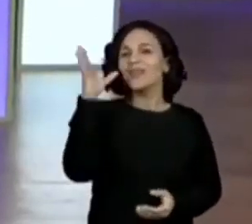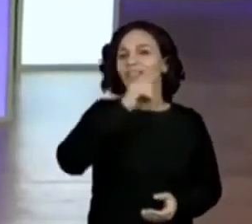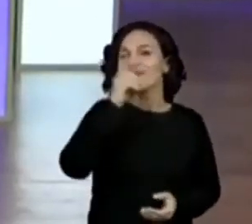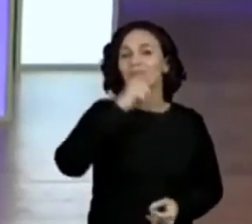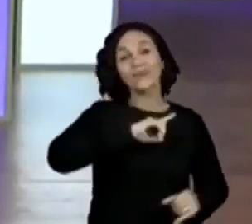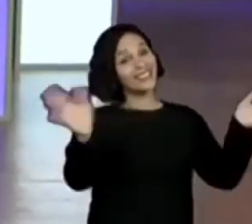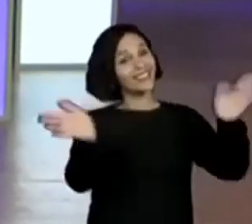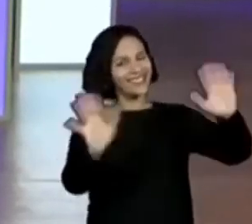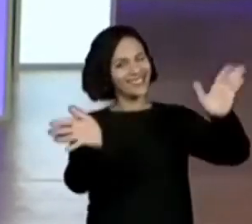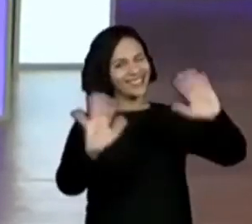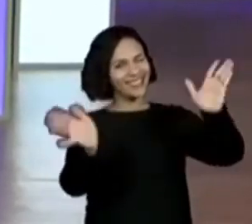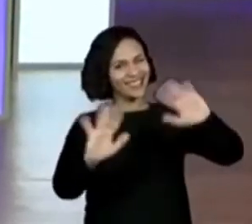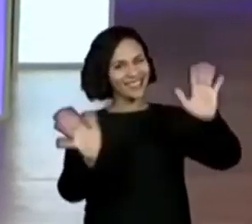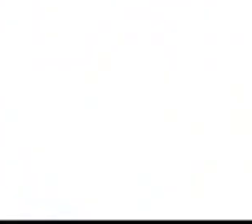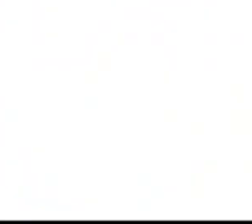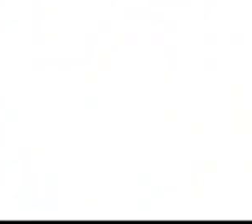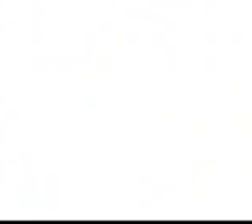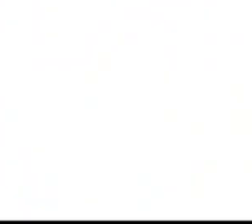Tchau, tchau.